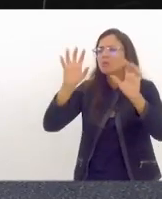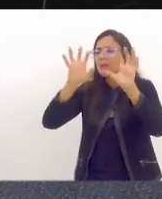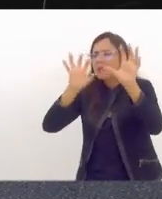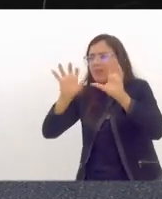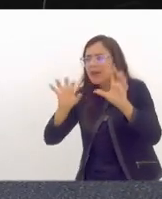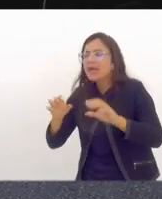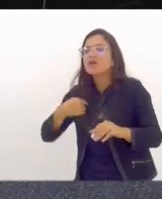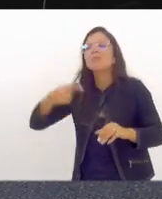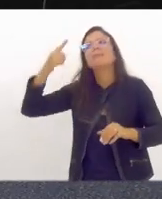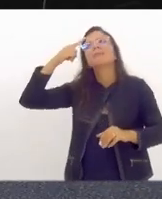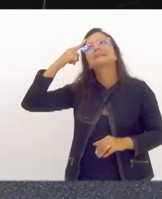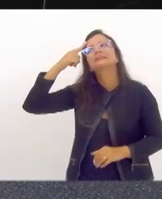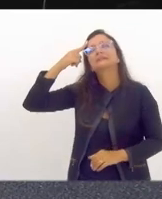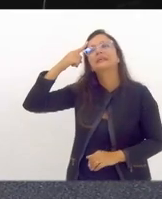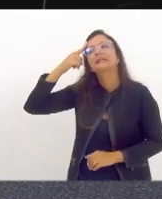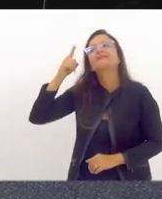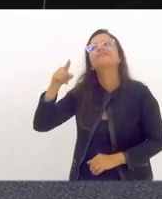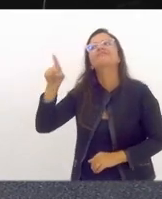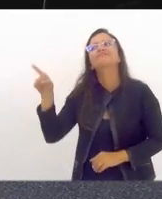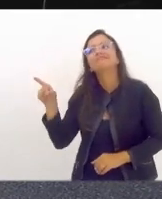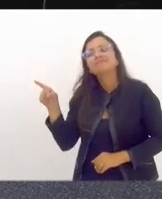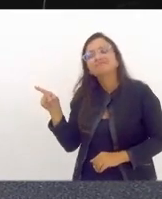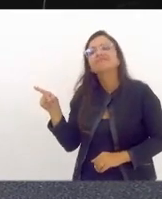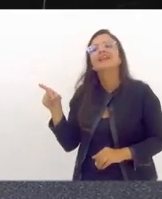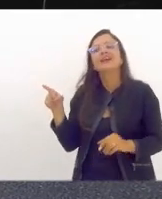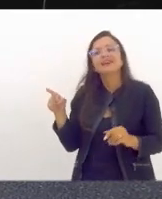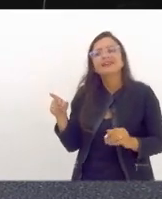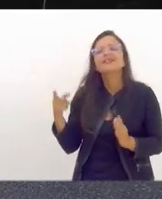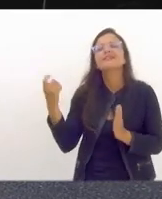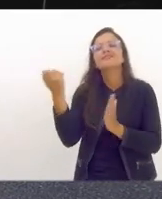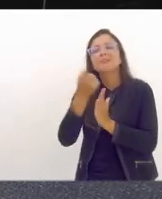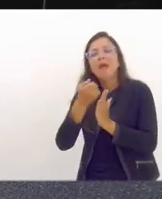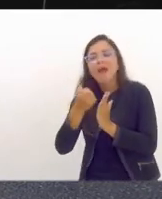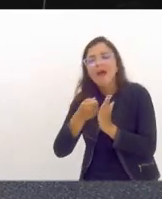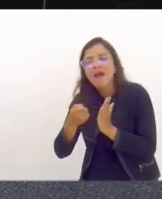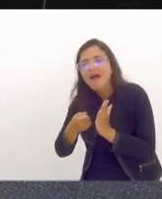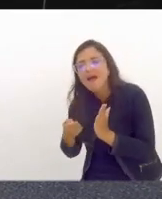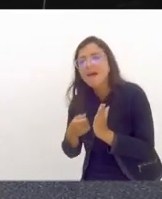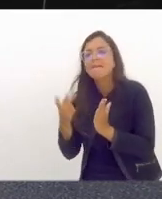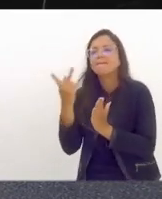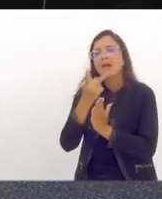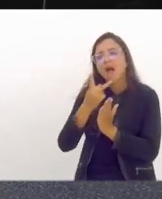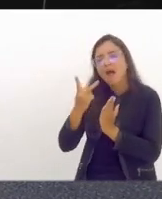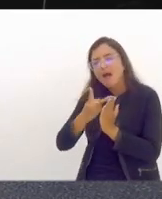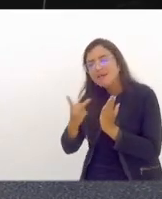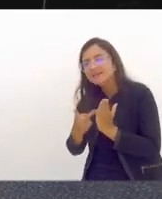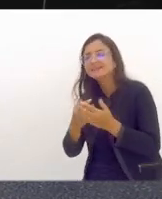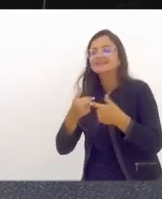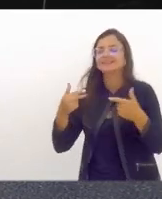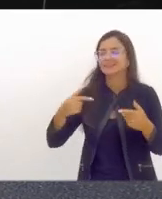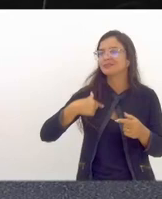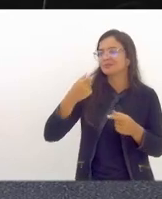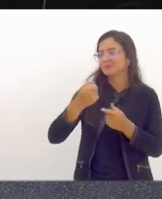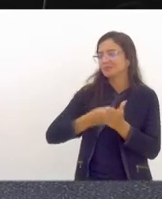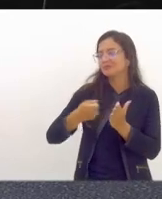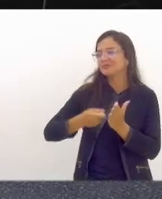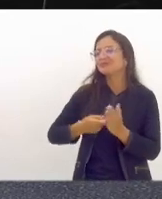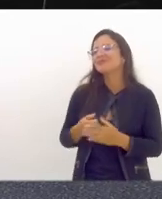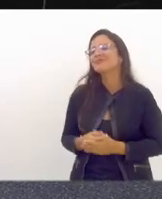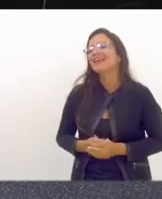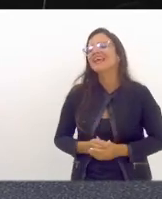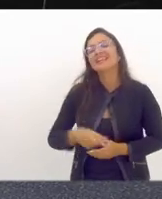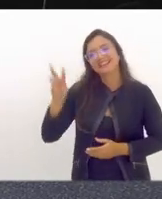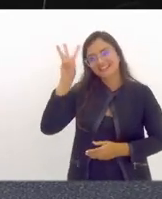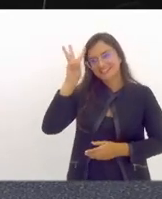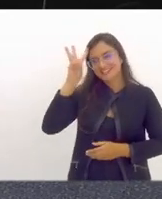envolvi eles nessa melodia Creia melodia cheguei na terça-feira e para